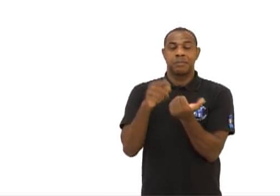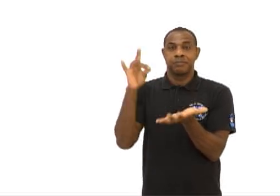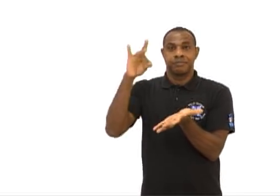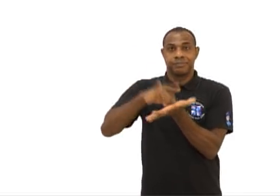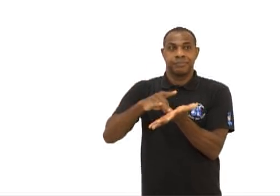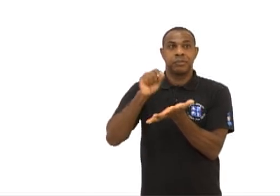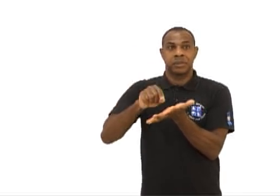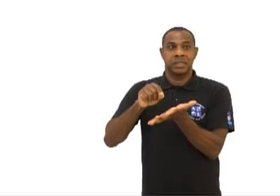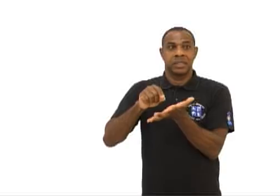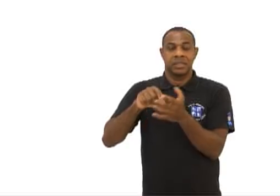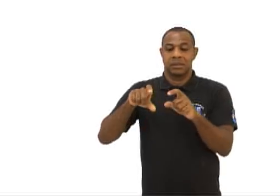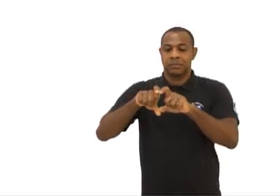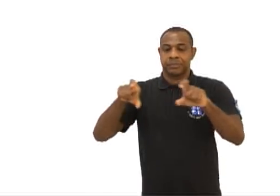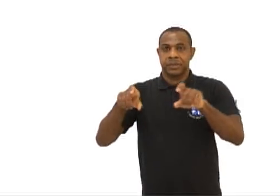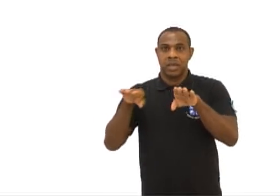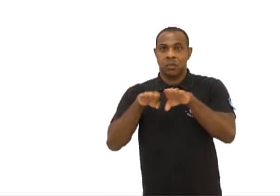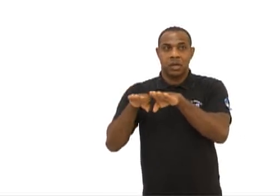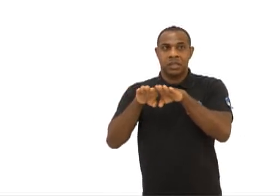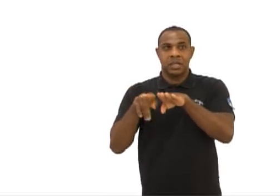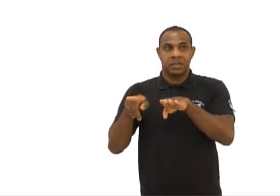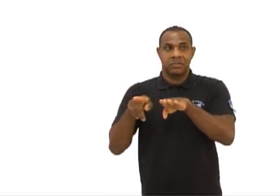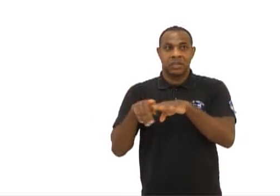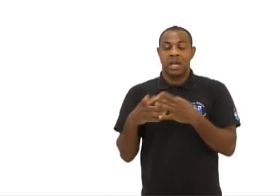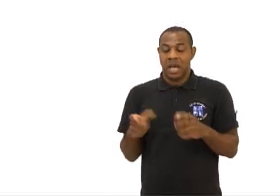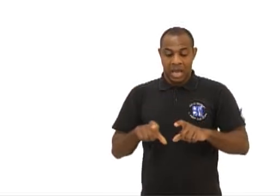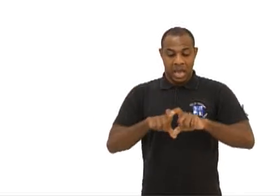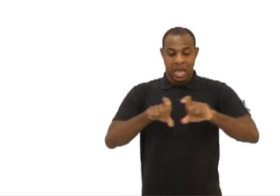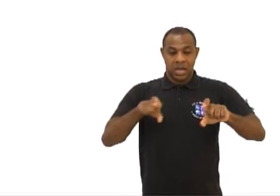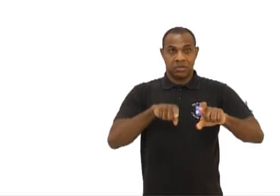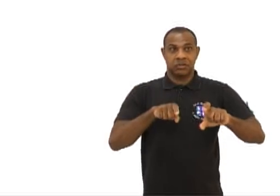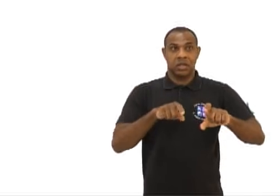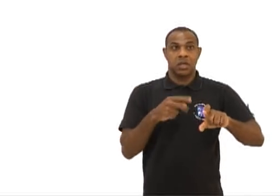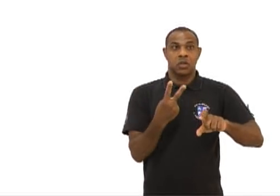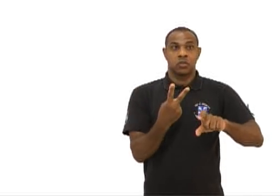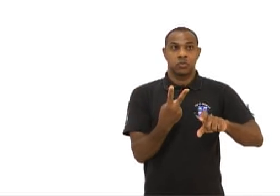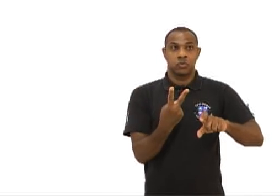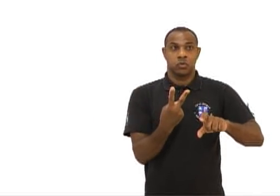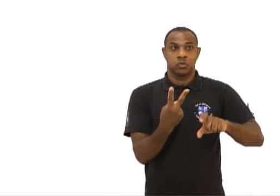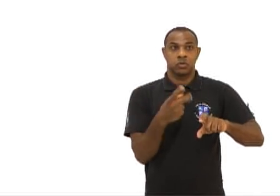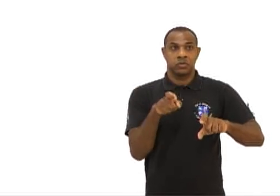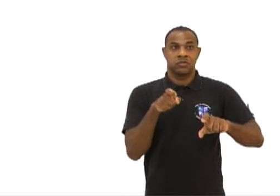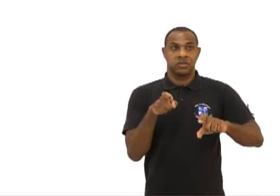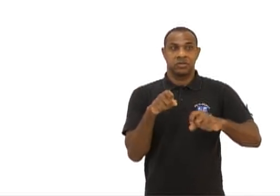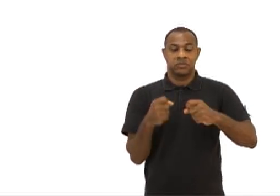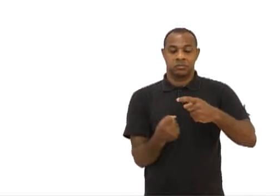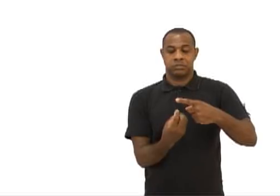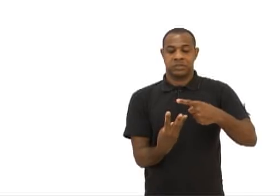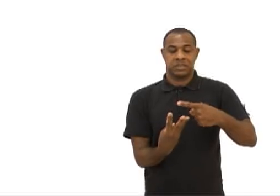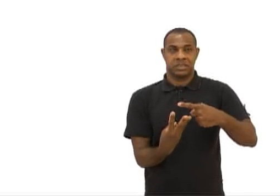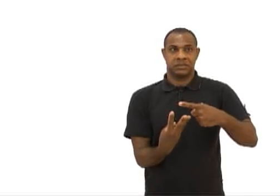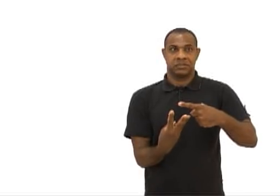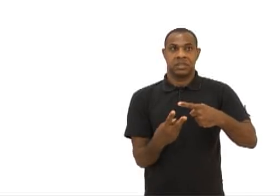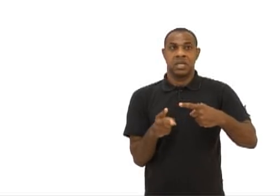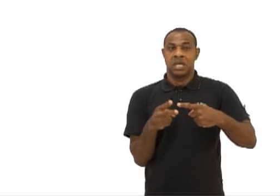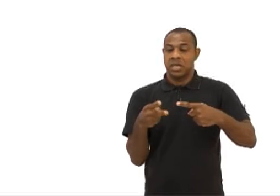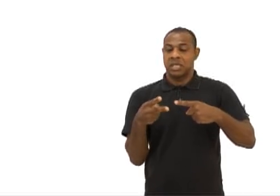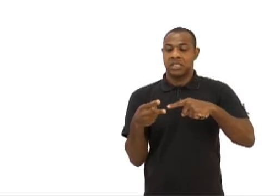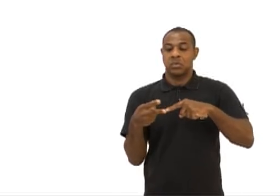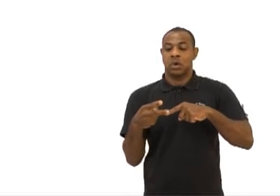bem. A minha equação é 2x sobre 3, ou 2/3 de x. É igual a menos